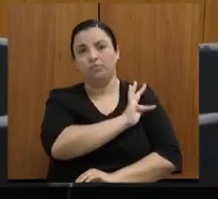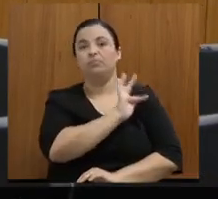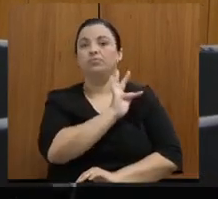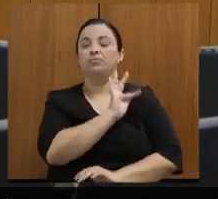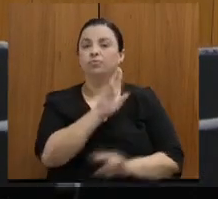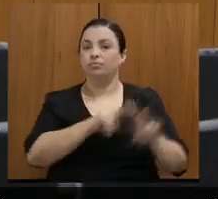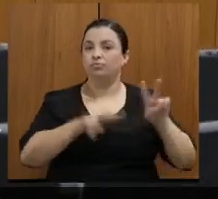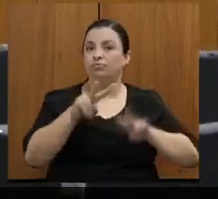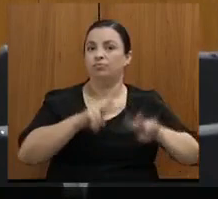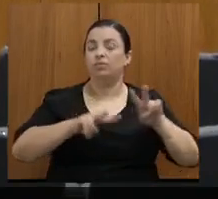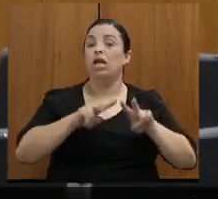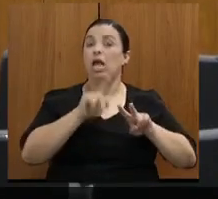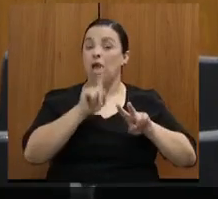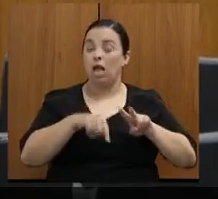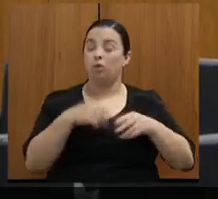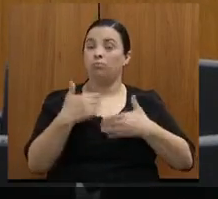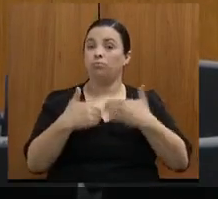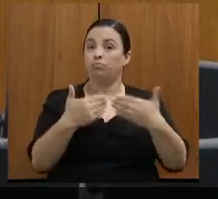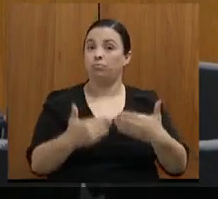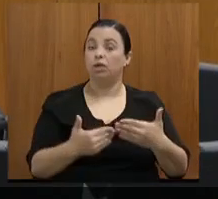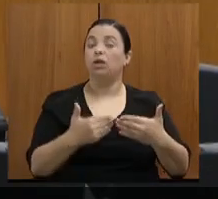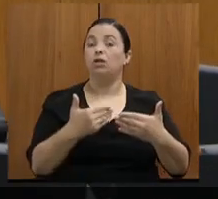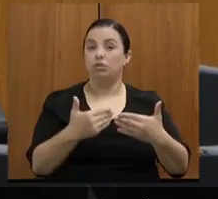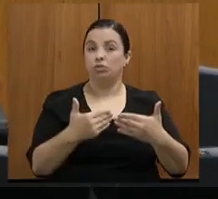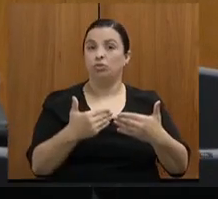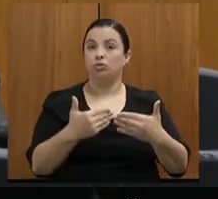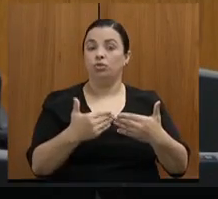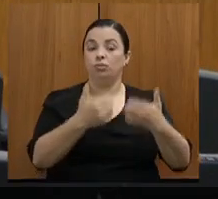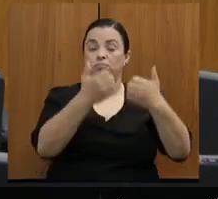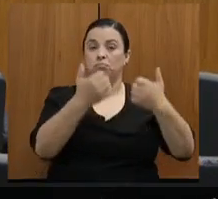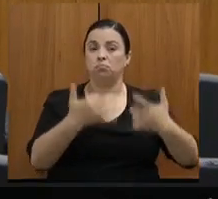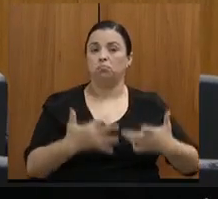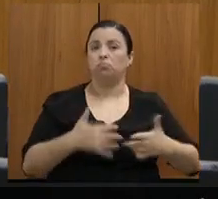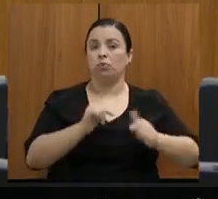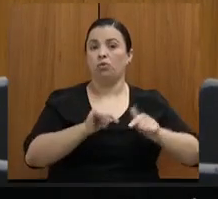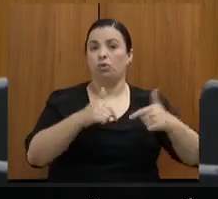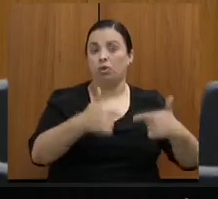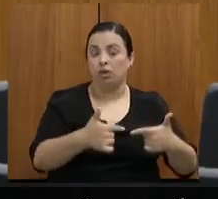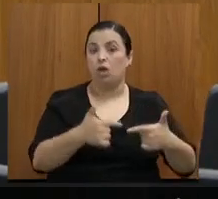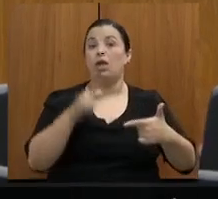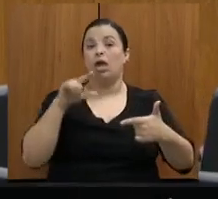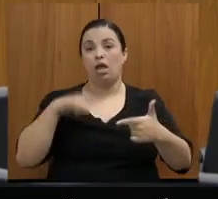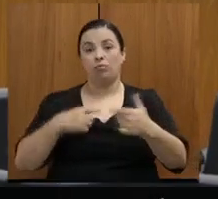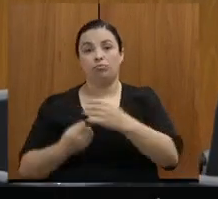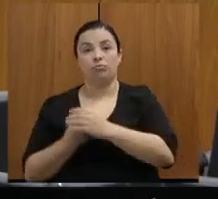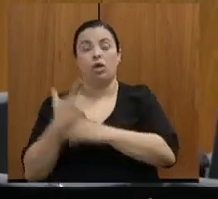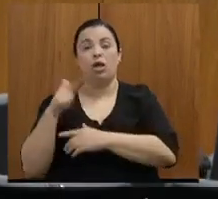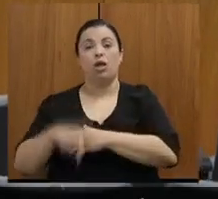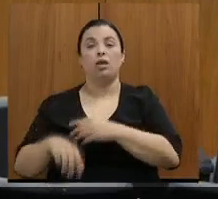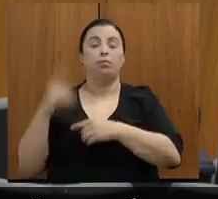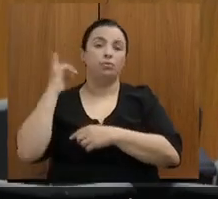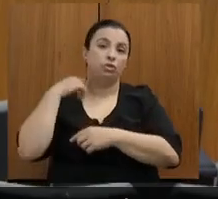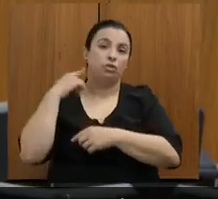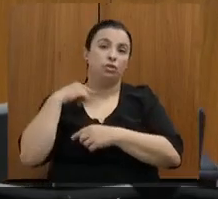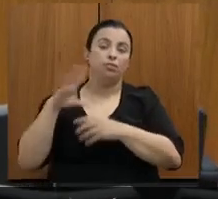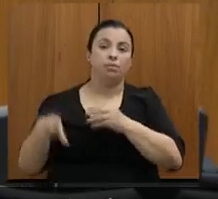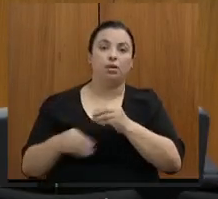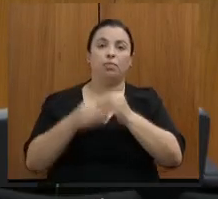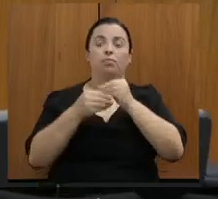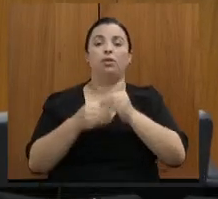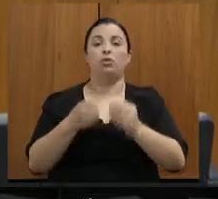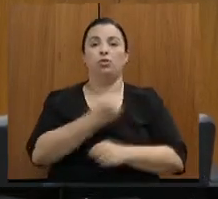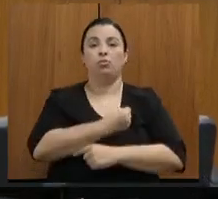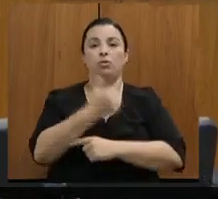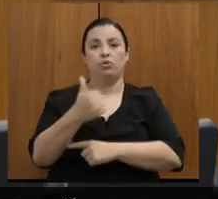processo de prestação de contas instituído em Minas Gerais pela Emenda Constituição do Estado, número 99, de